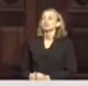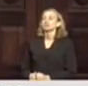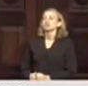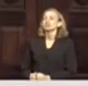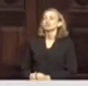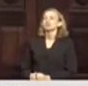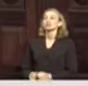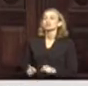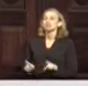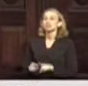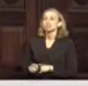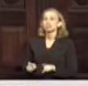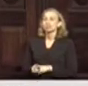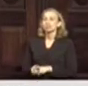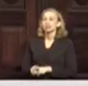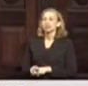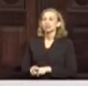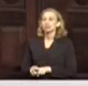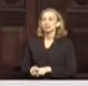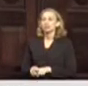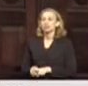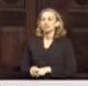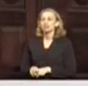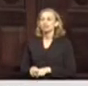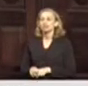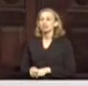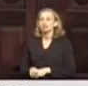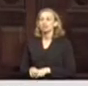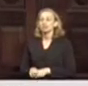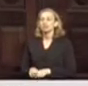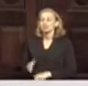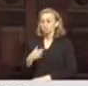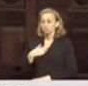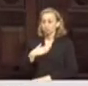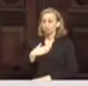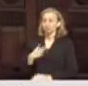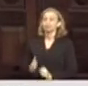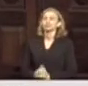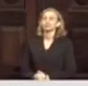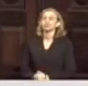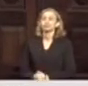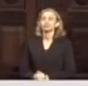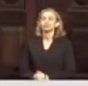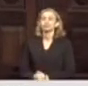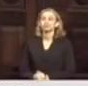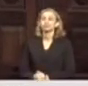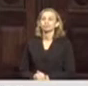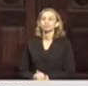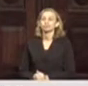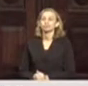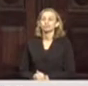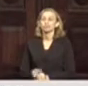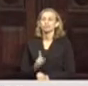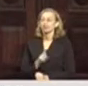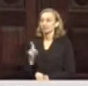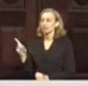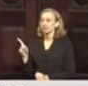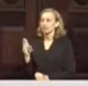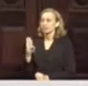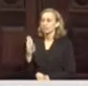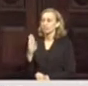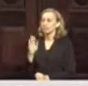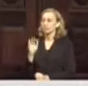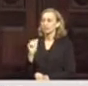e comigo, que ele fazia campanha junto na Baixada, até